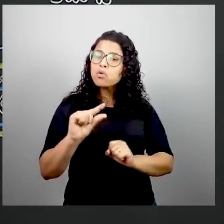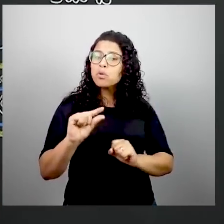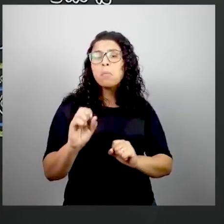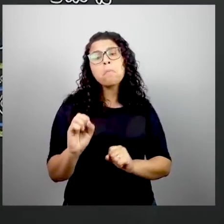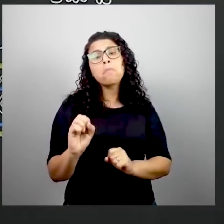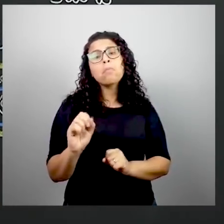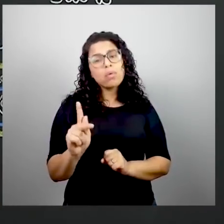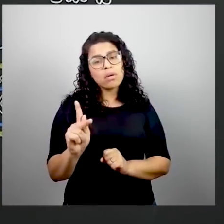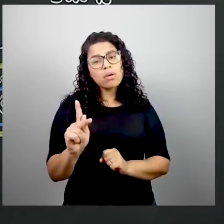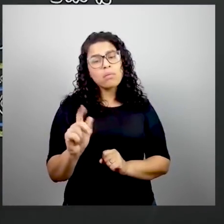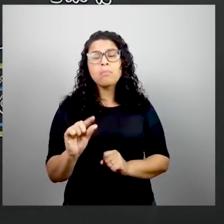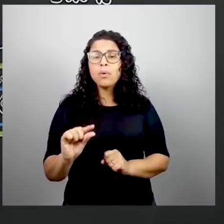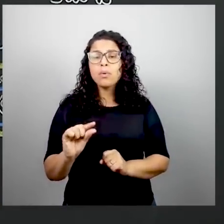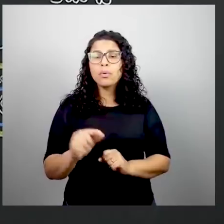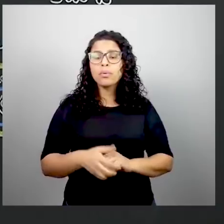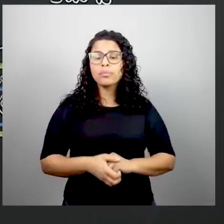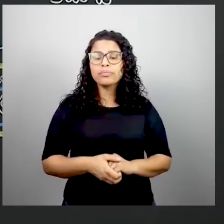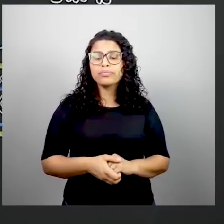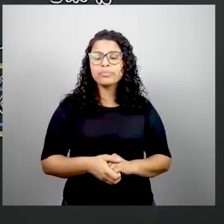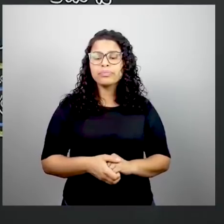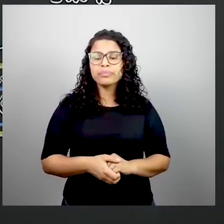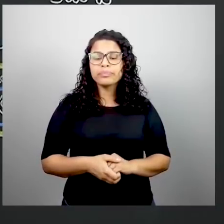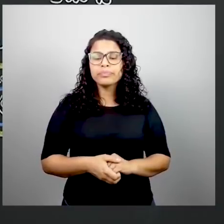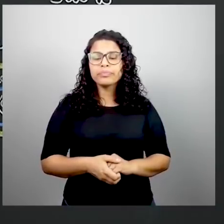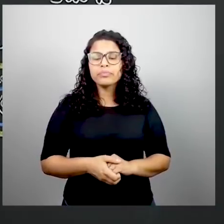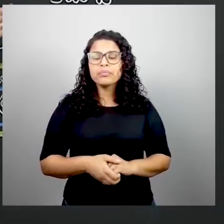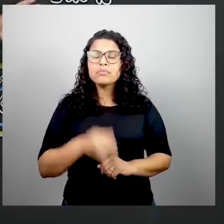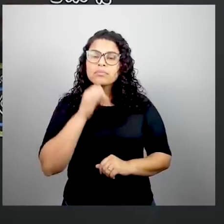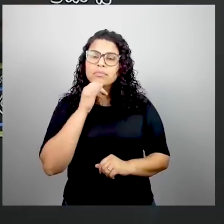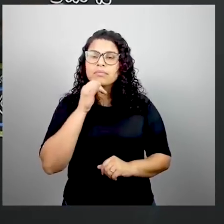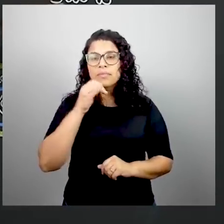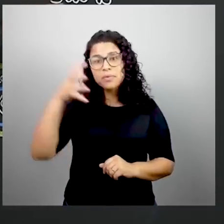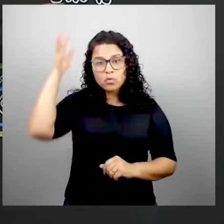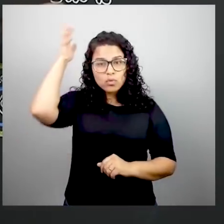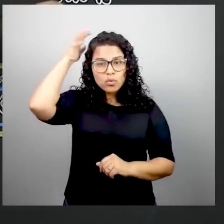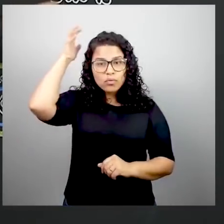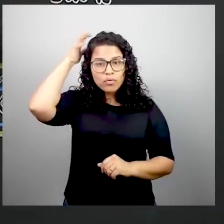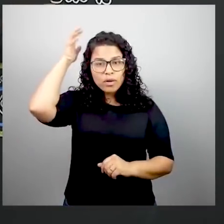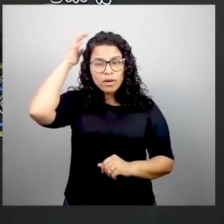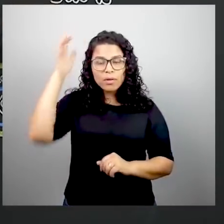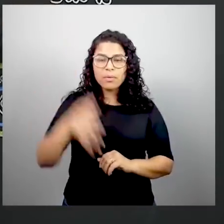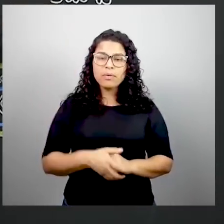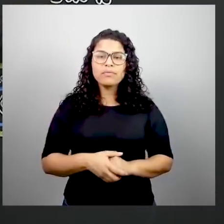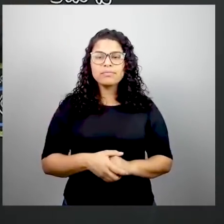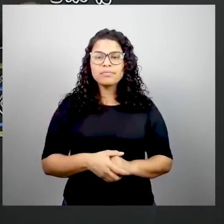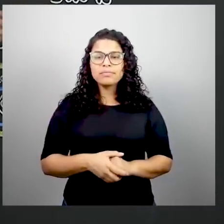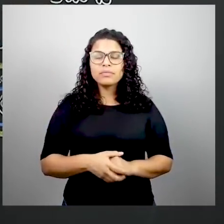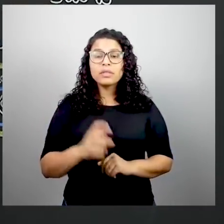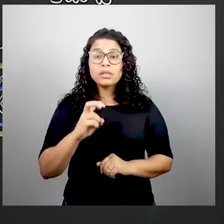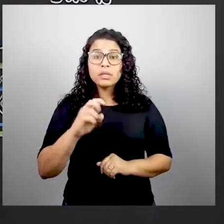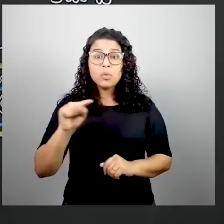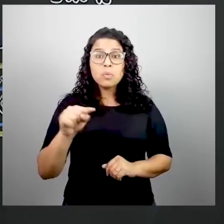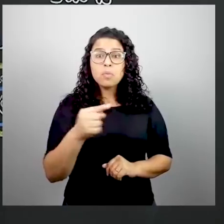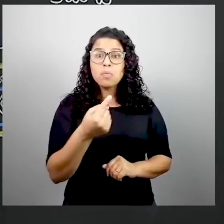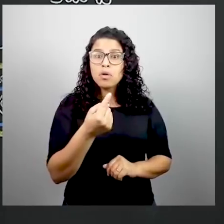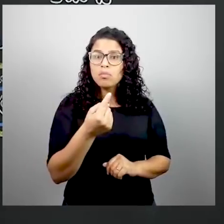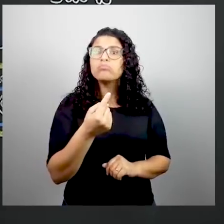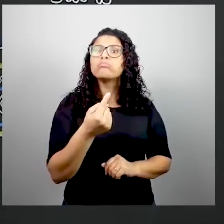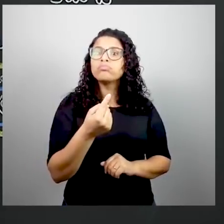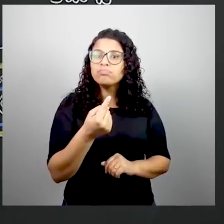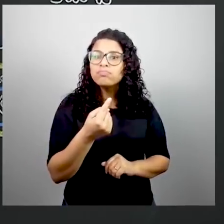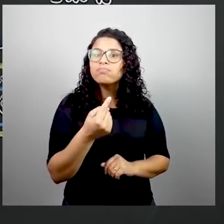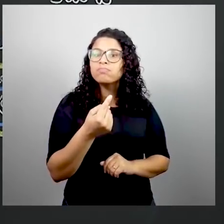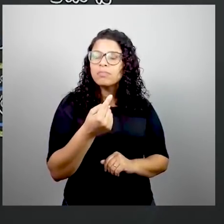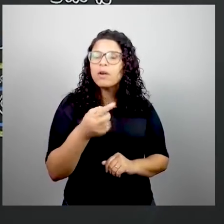ser um impacto muito. E aí você olha aqui e fala, gente, esse chuveiro, Jesus, 5.000 watts é muita